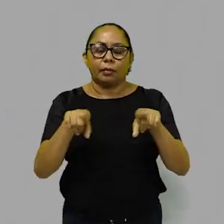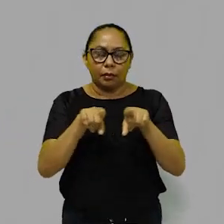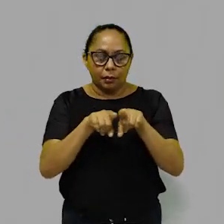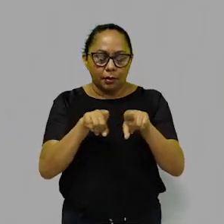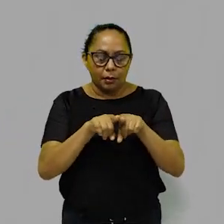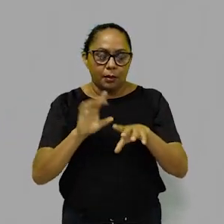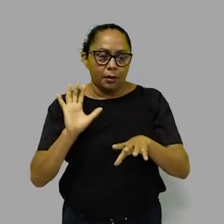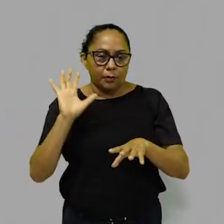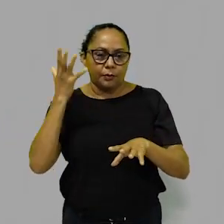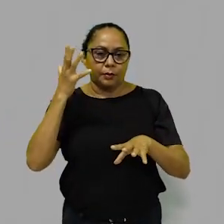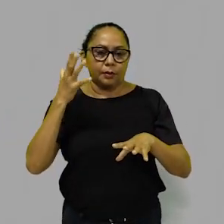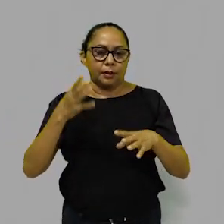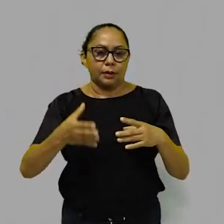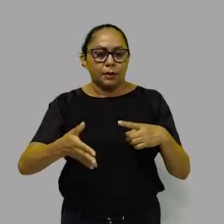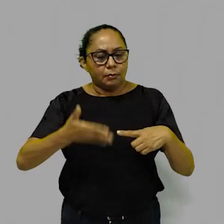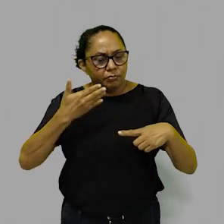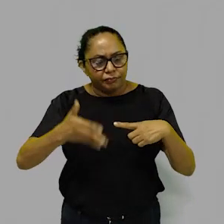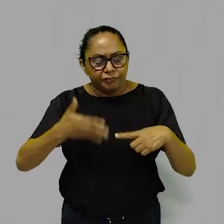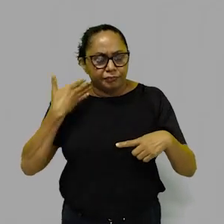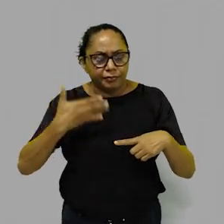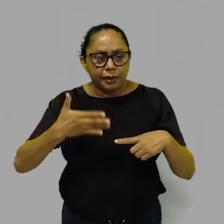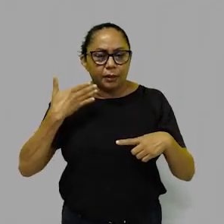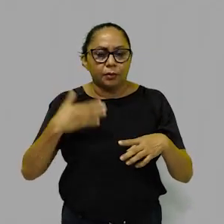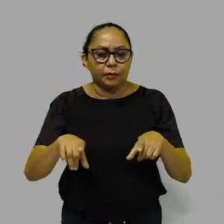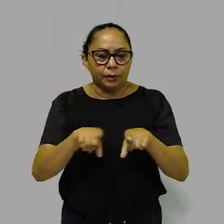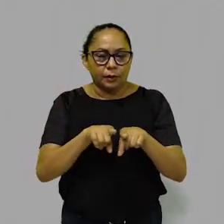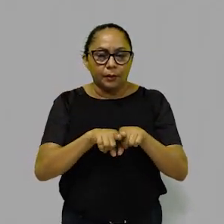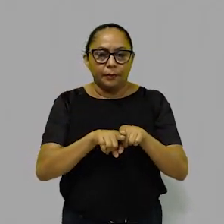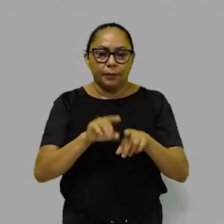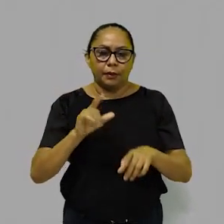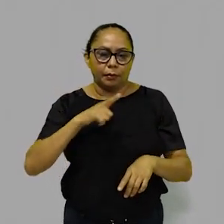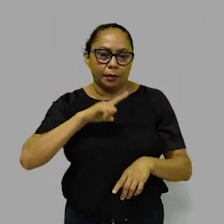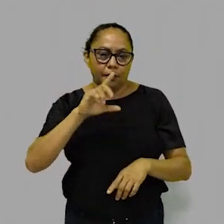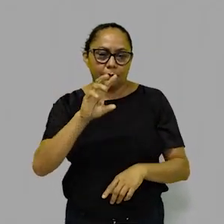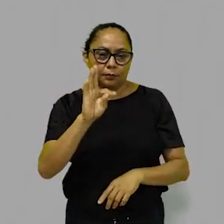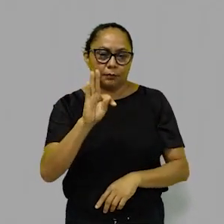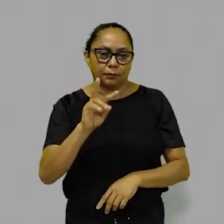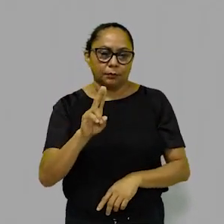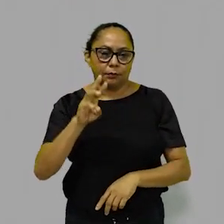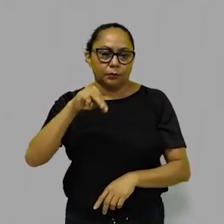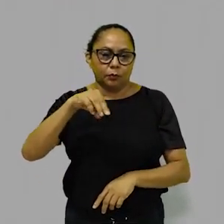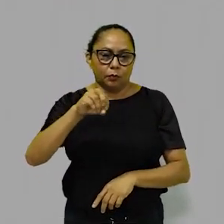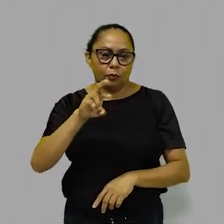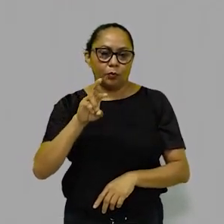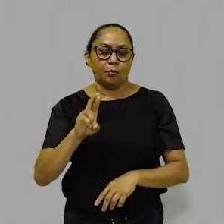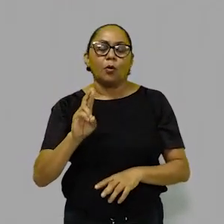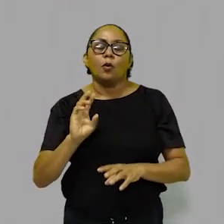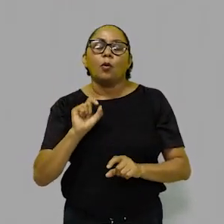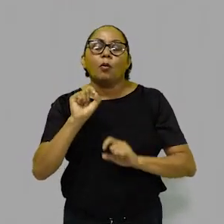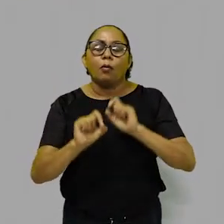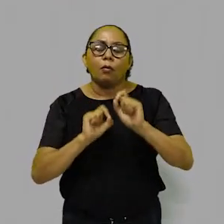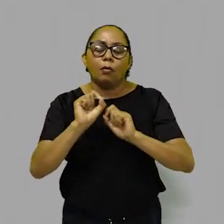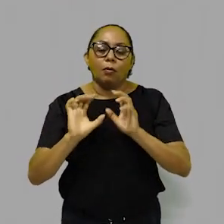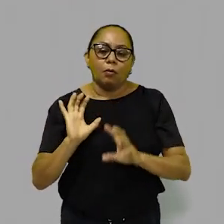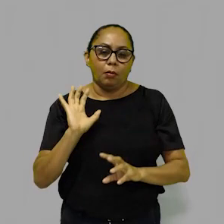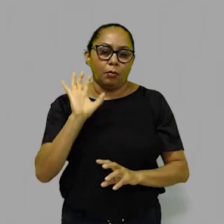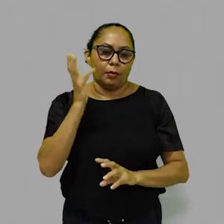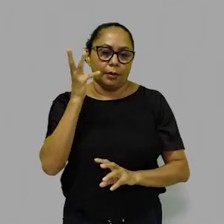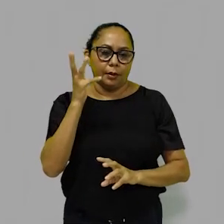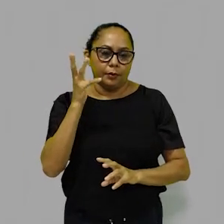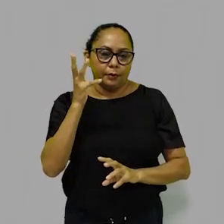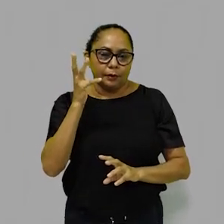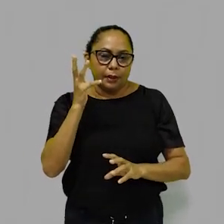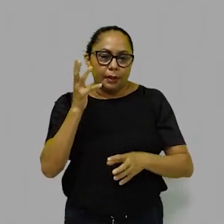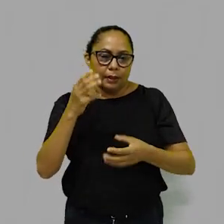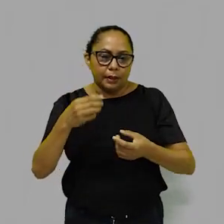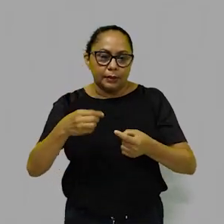certo? E vai ter tumor, ou seja, como está acontecendo um aumento no fluxo de sangue,